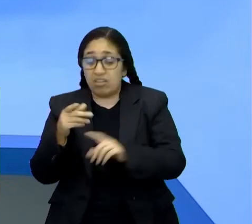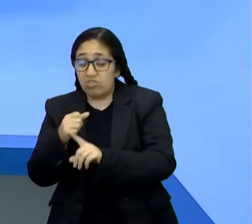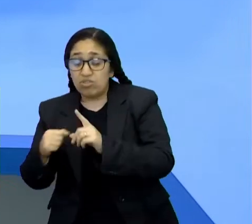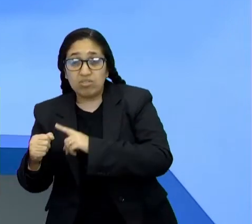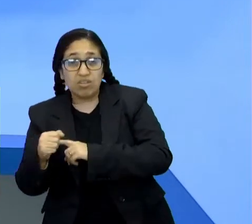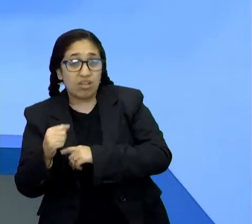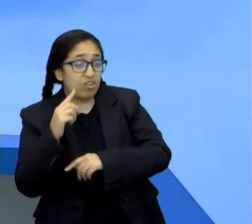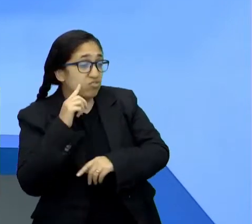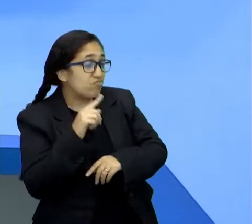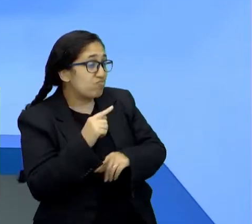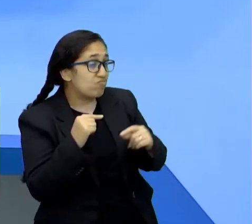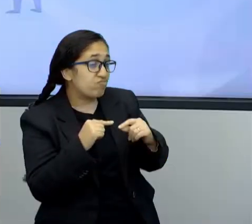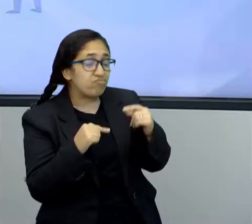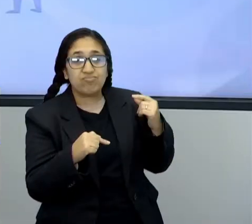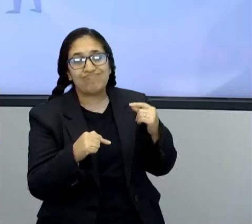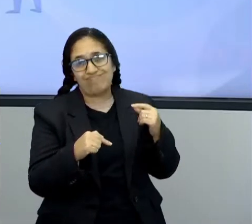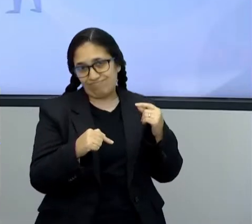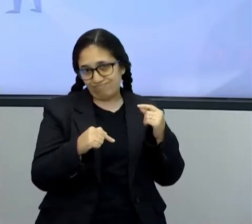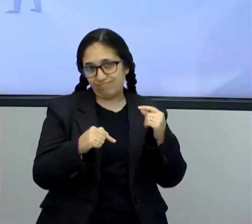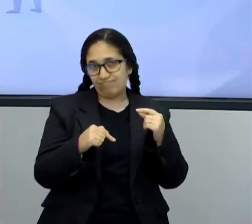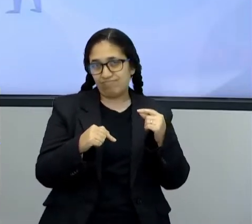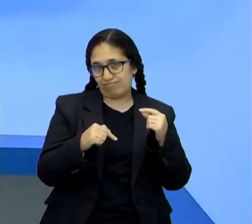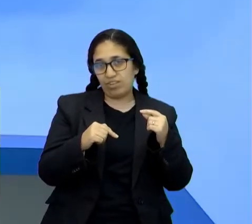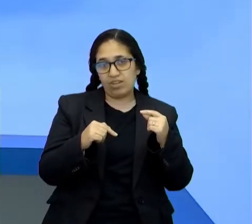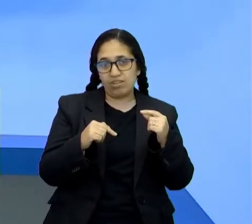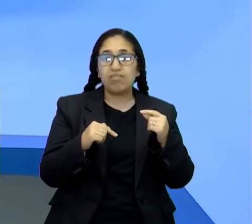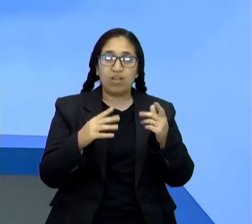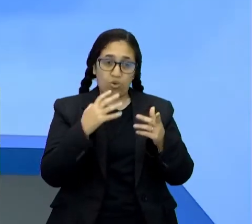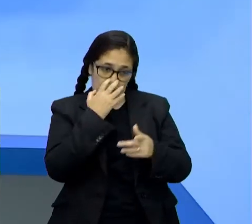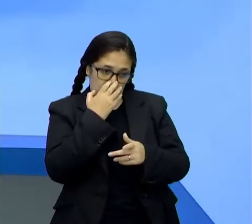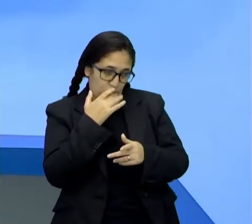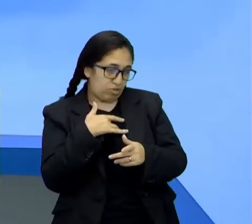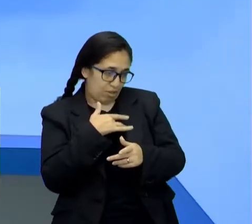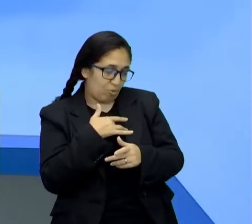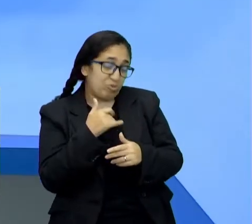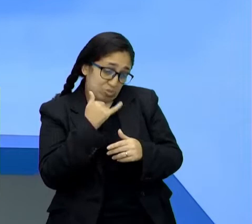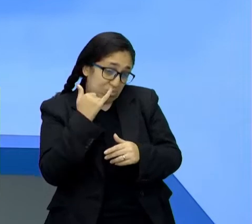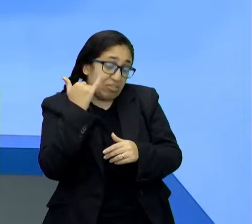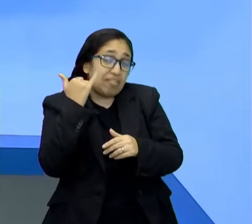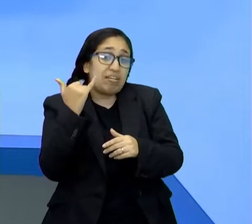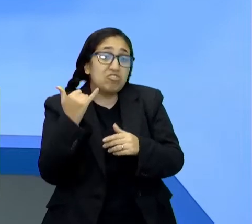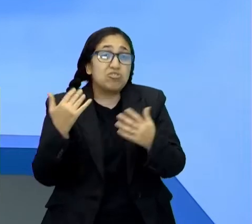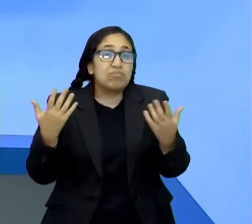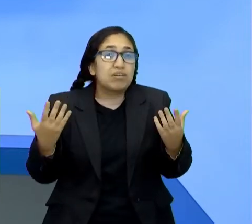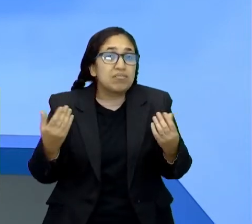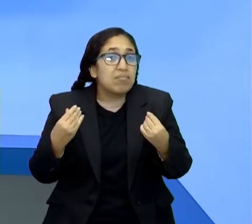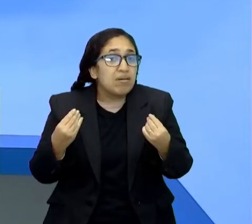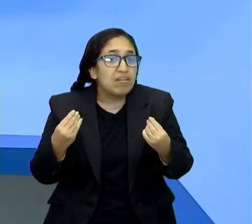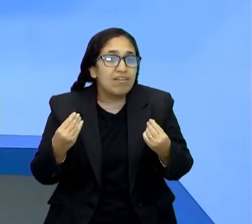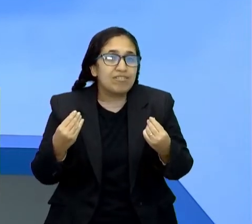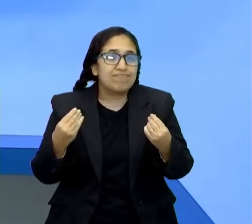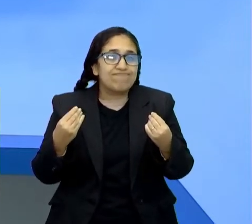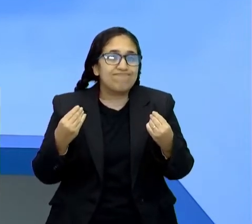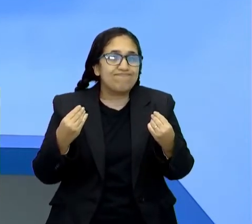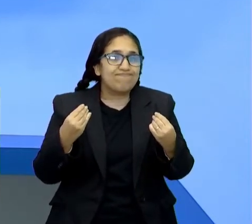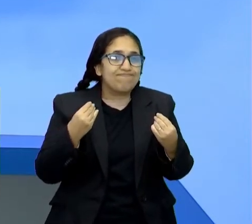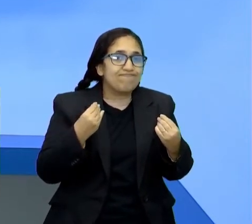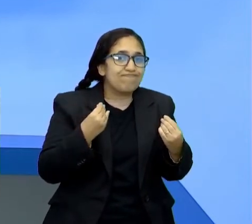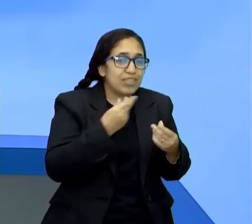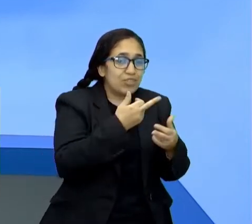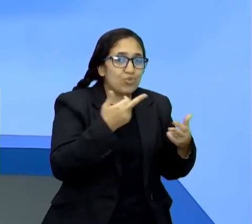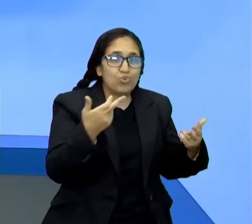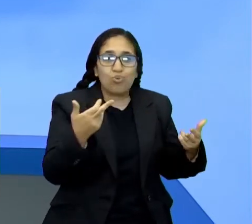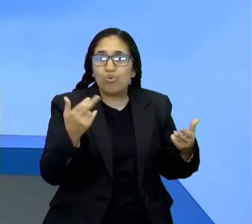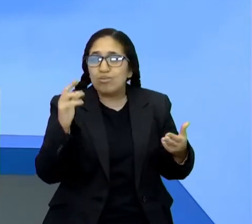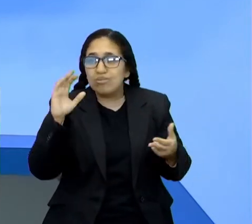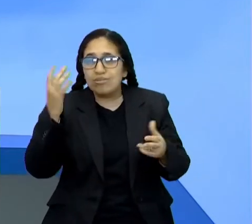puxa, né? Perfeito. É importante a saúde do bichinho, deixo bem claro isso. Mas, puxa vida, no mundo que tem tanta coisa acontecendo,